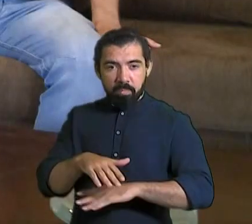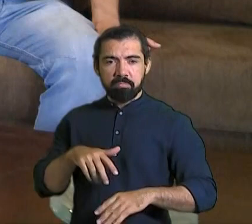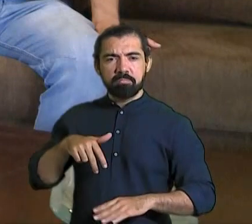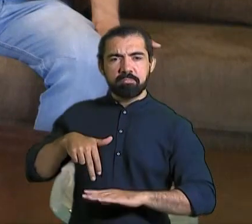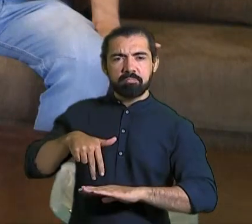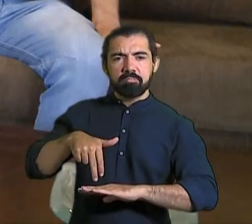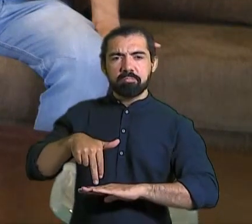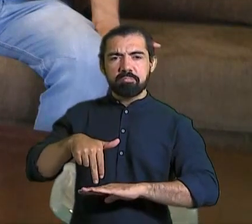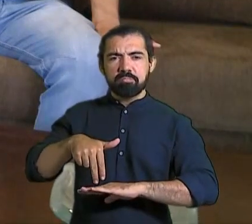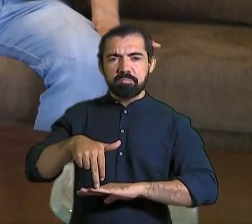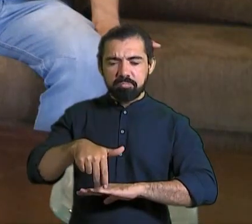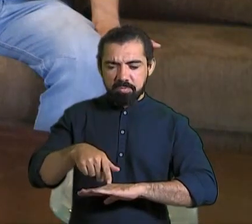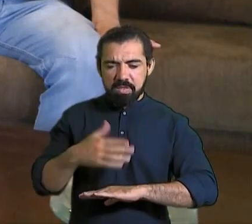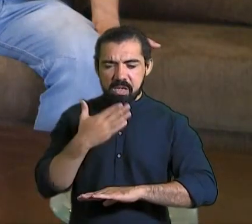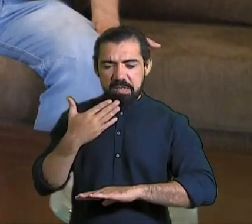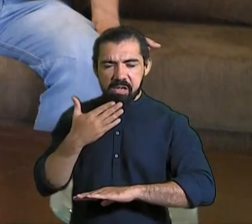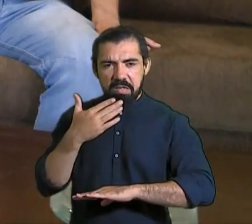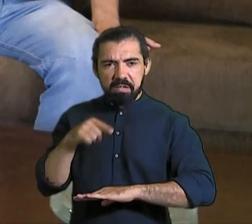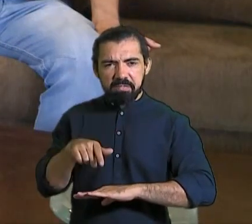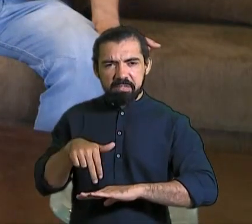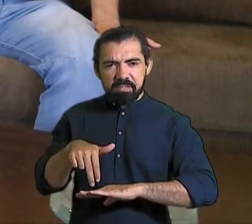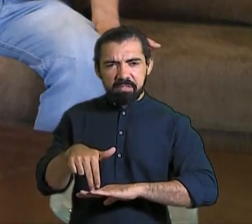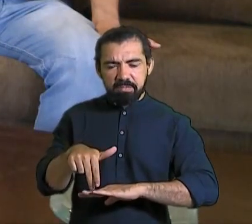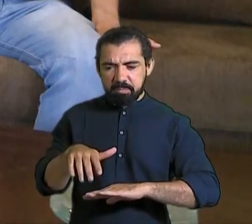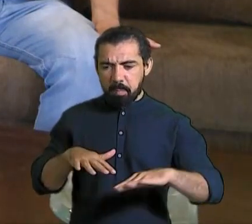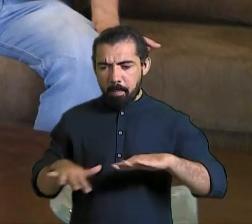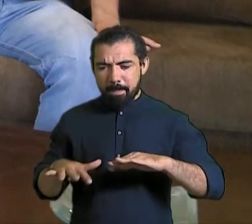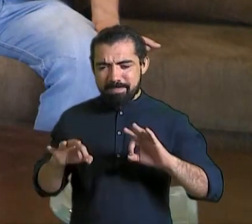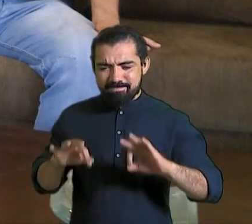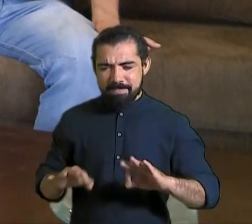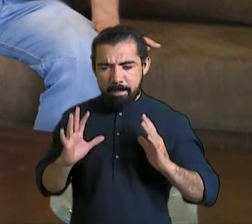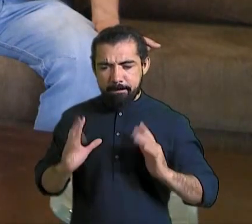nossas calçadas, elas não oferecem uma mobilidade